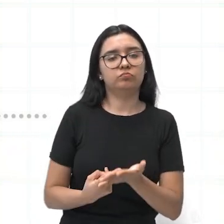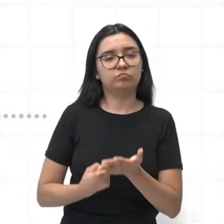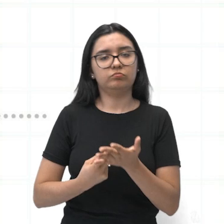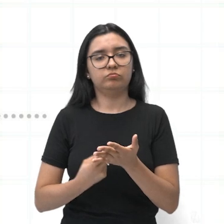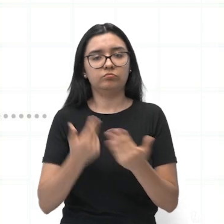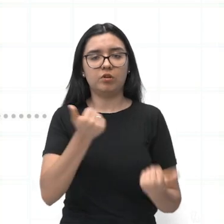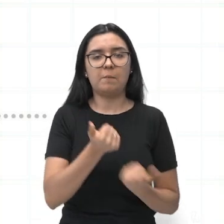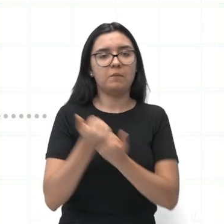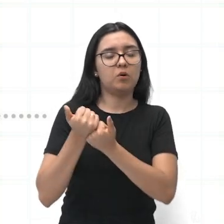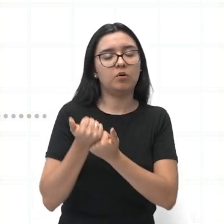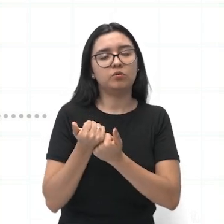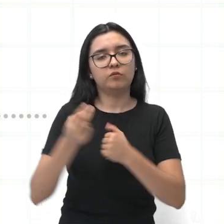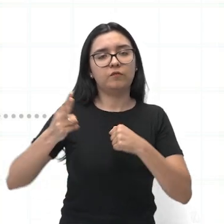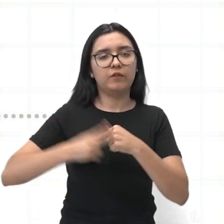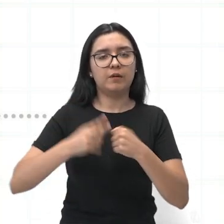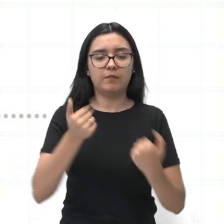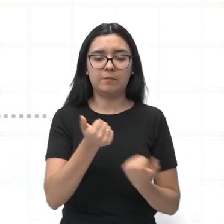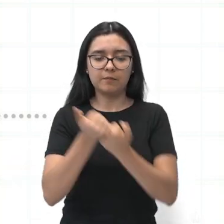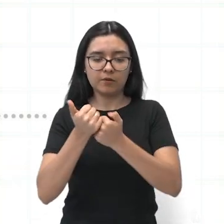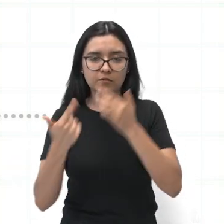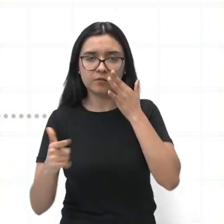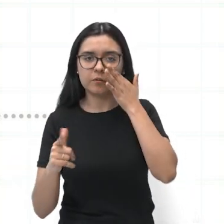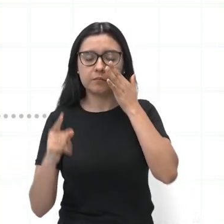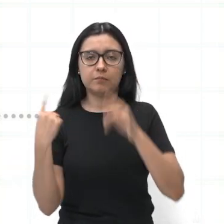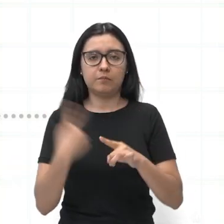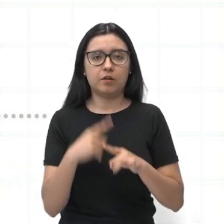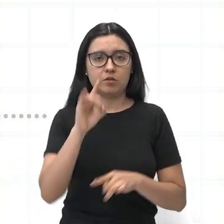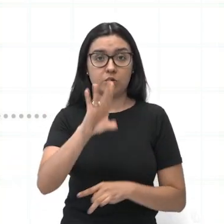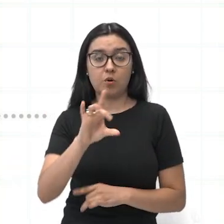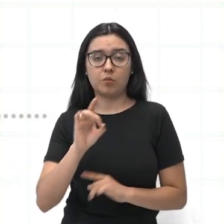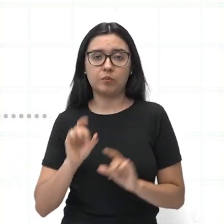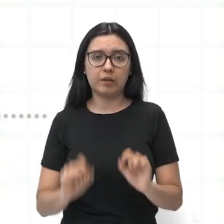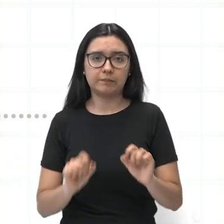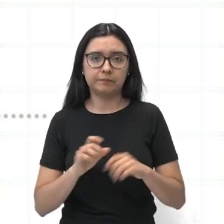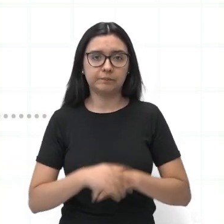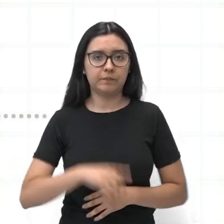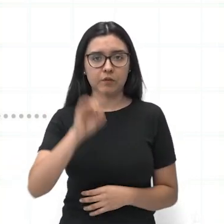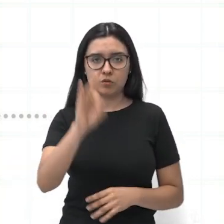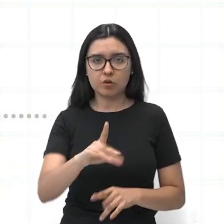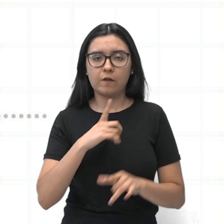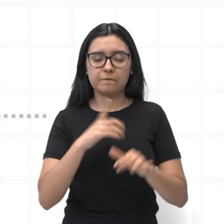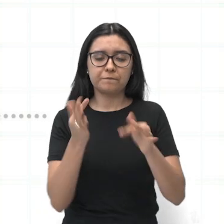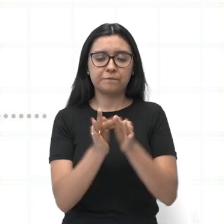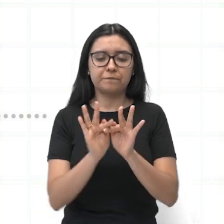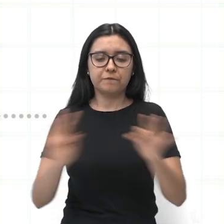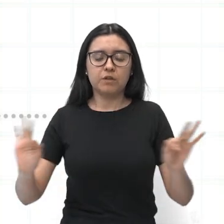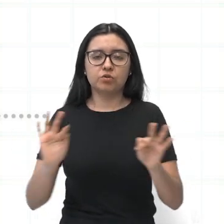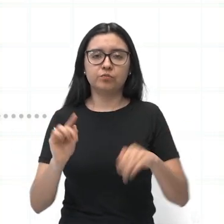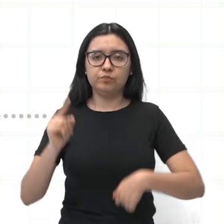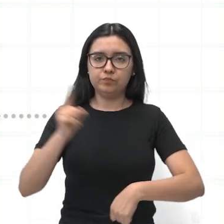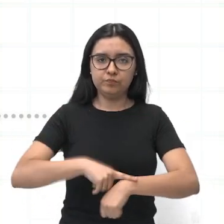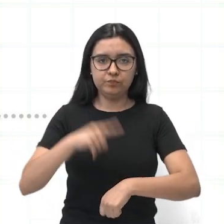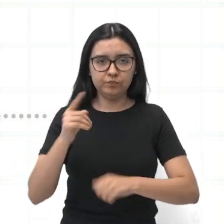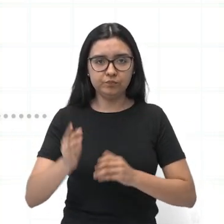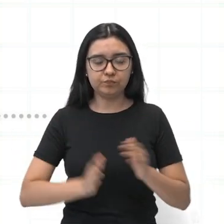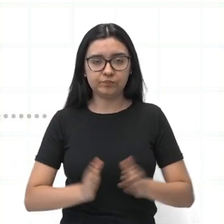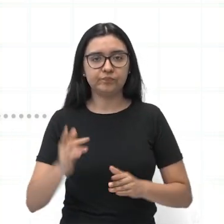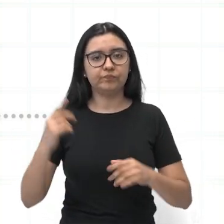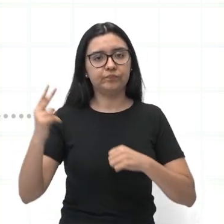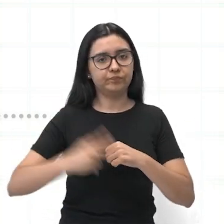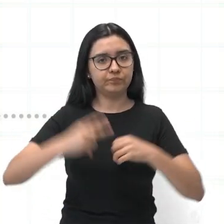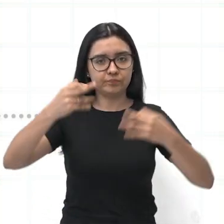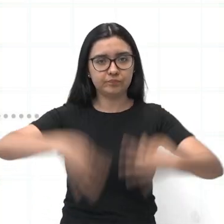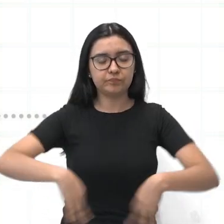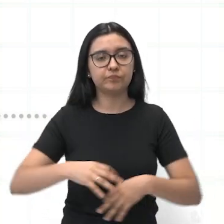verbos auxiliares nunca, não tem tradução, porque eles só estão deixando a oração no tempo verbal correto, tá